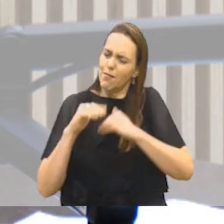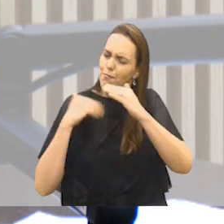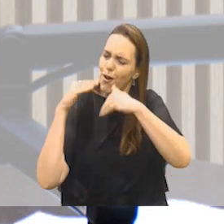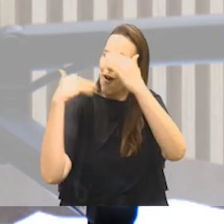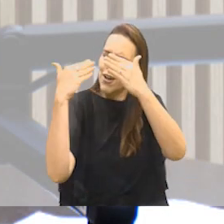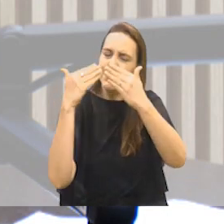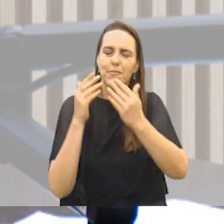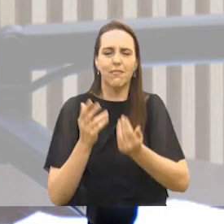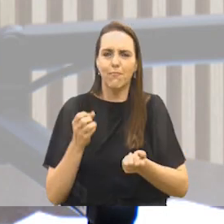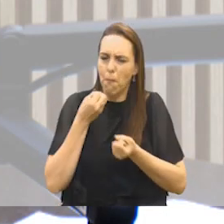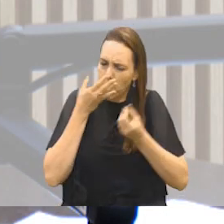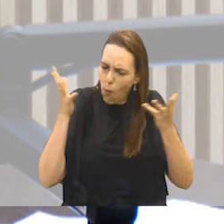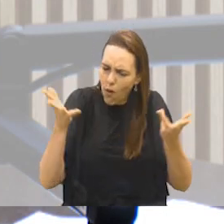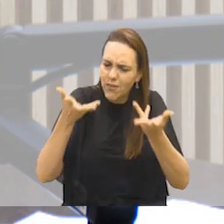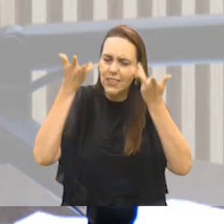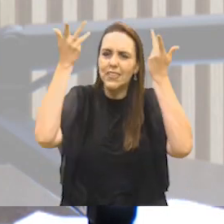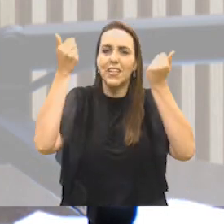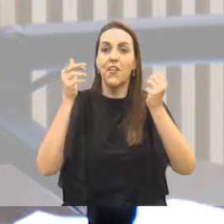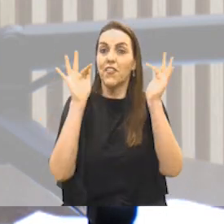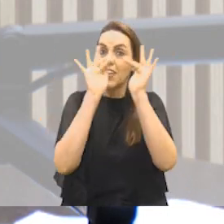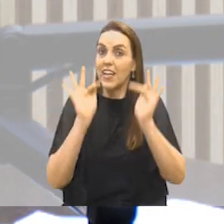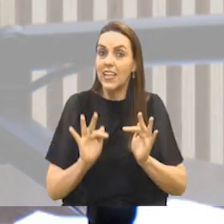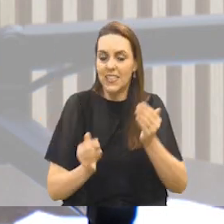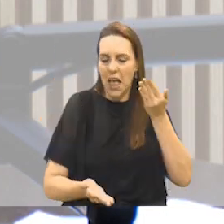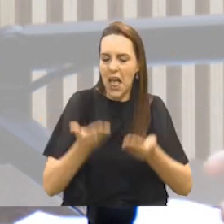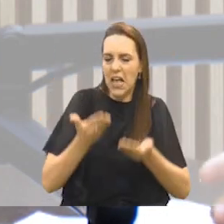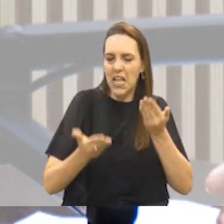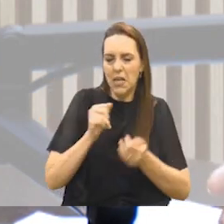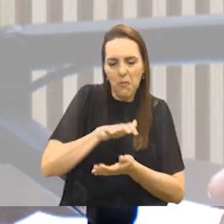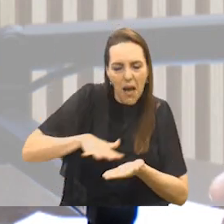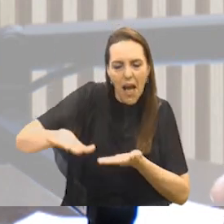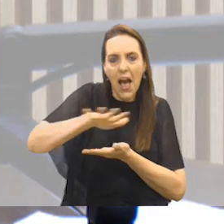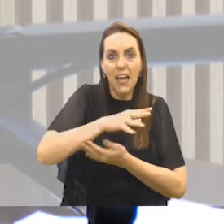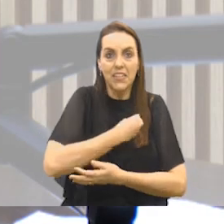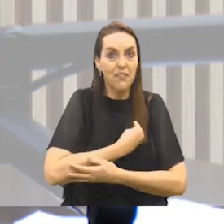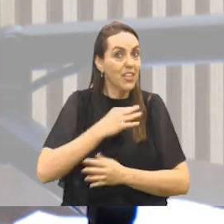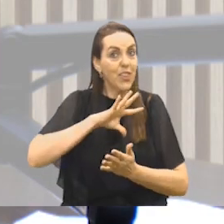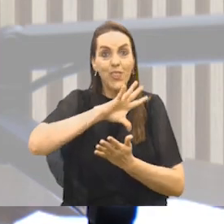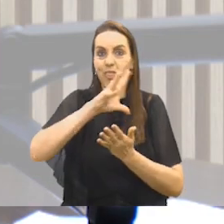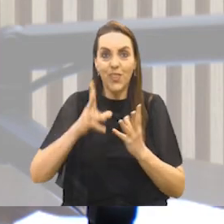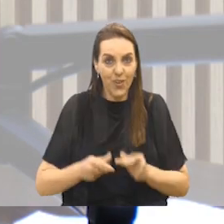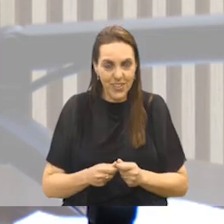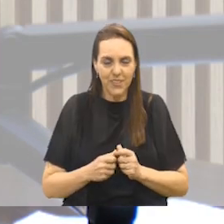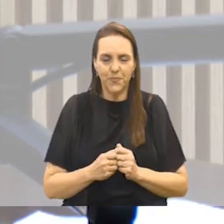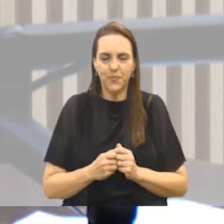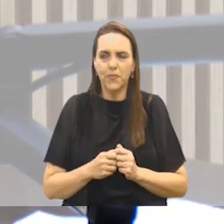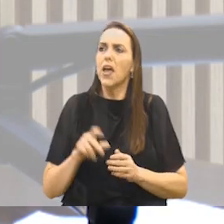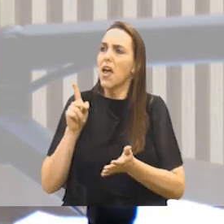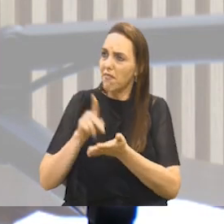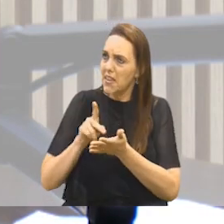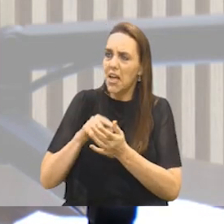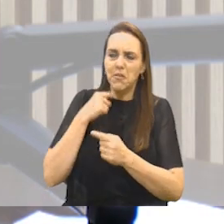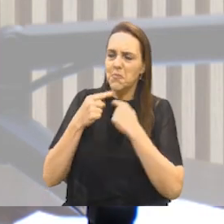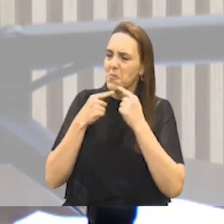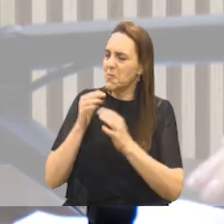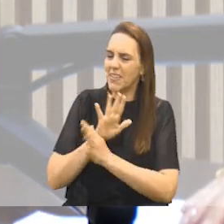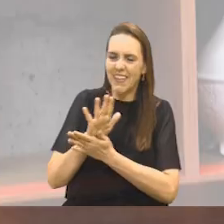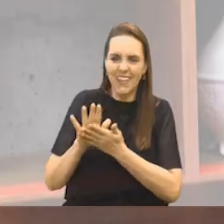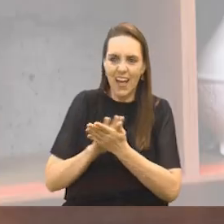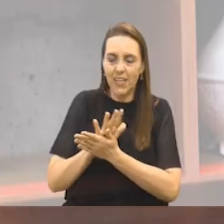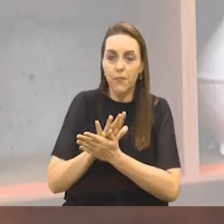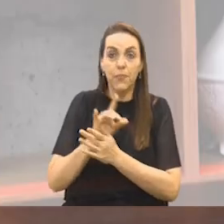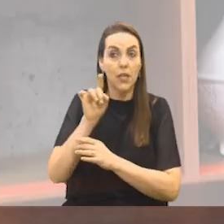criar uma vida próspera, abundante, feliz, equilibrada em todas as áreas da vida. Sem dúvida nenhuma. Você falando aqui me